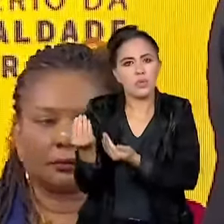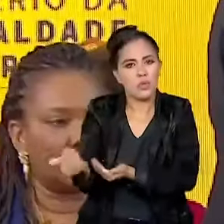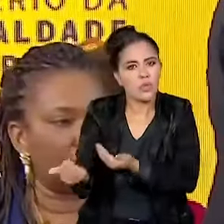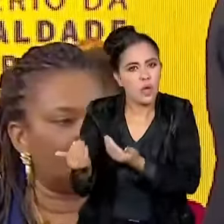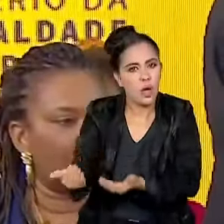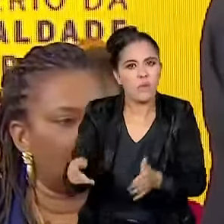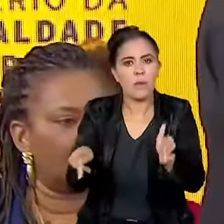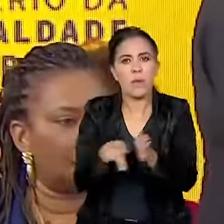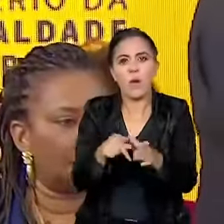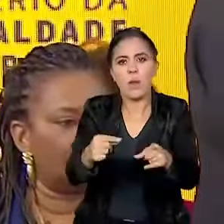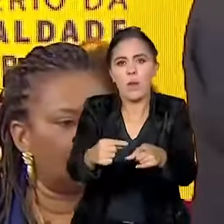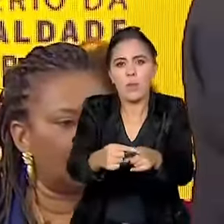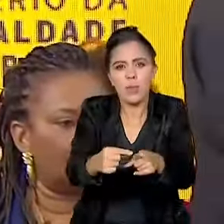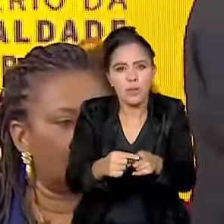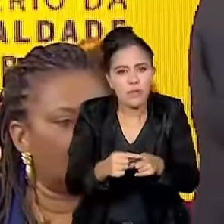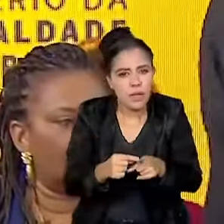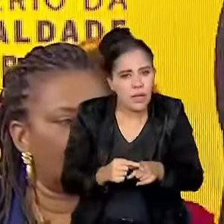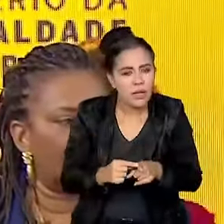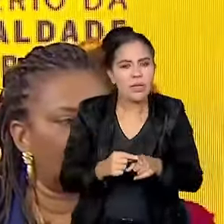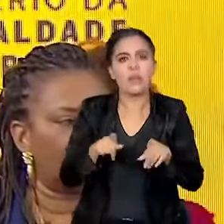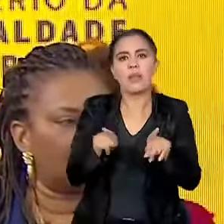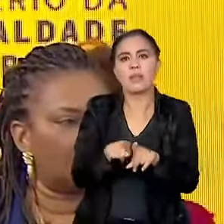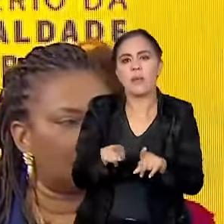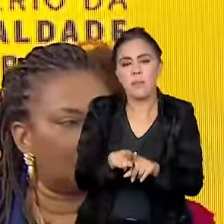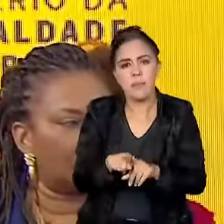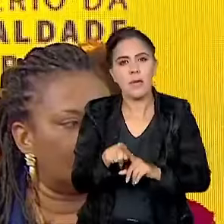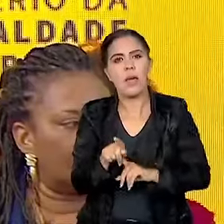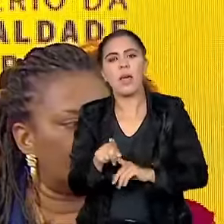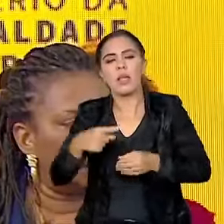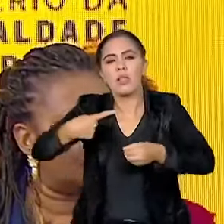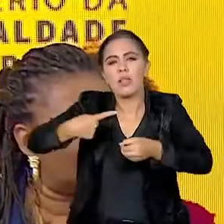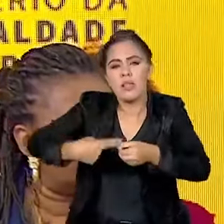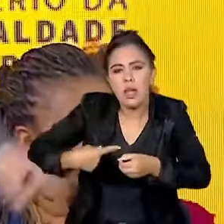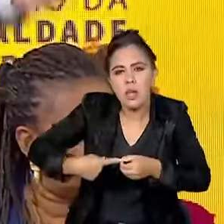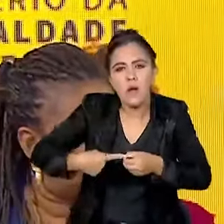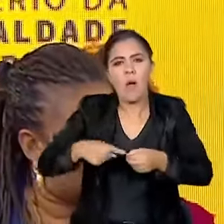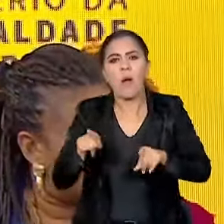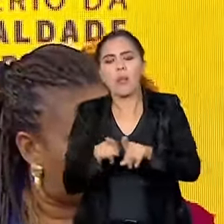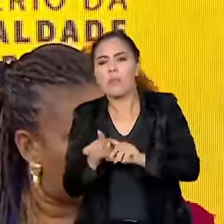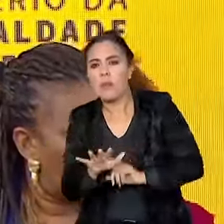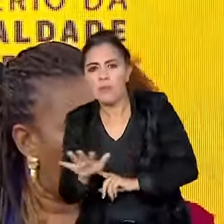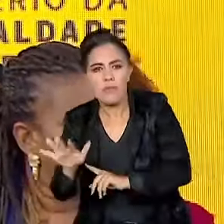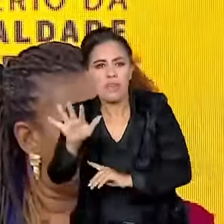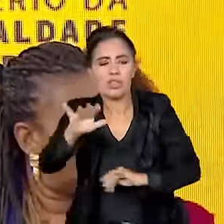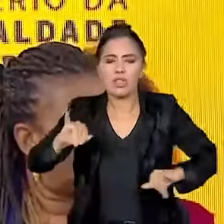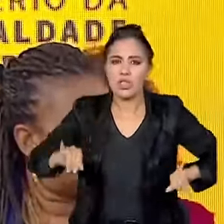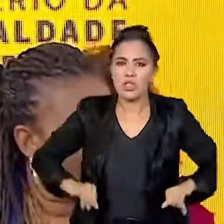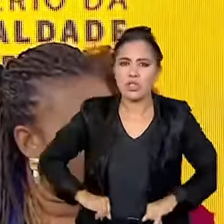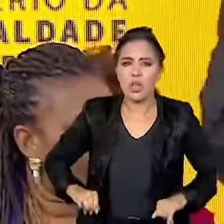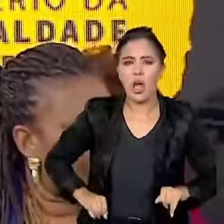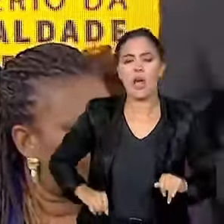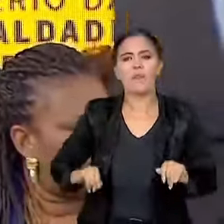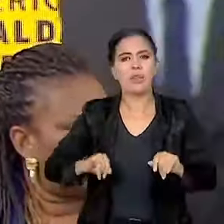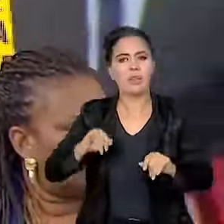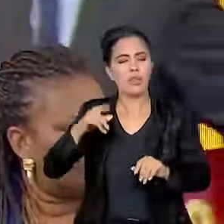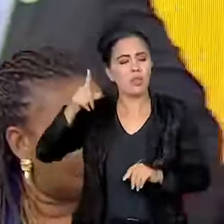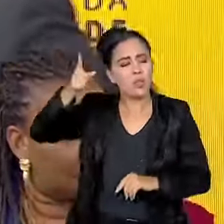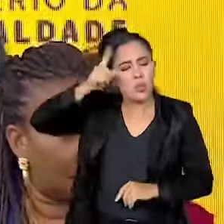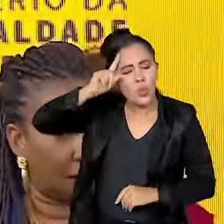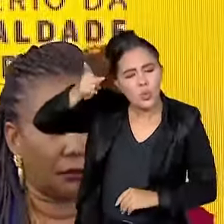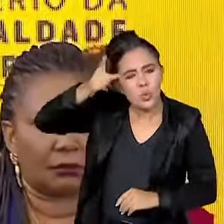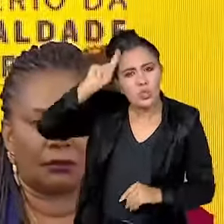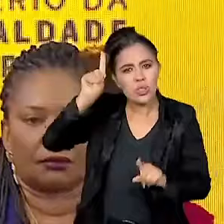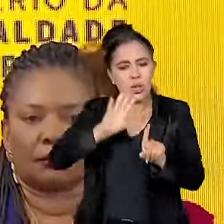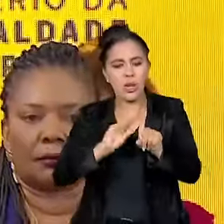grandes cidades, das quebradas, do interior desse Brasil profundo, sofrem o assédio cotidiano do